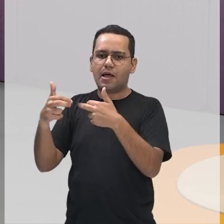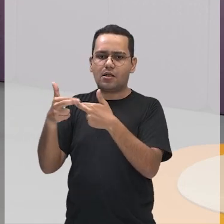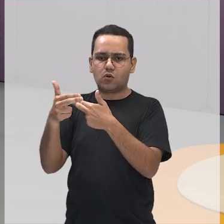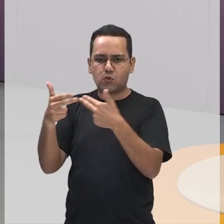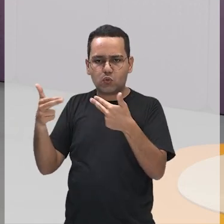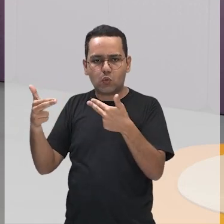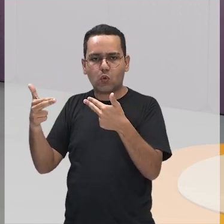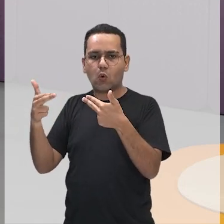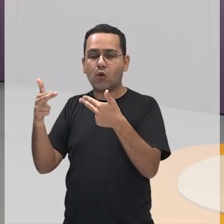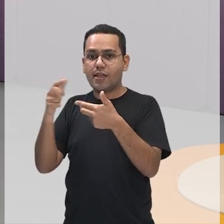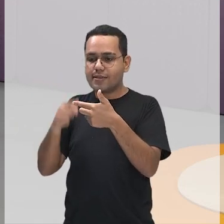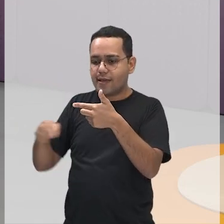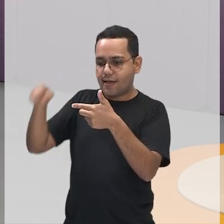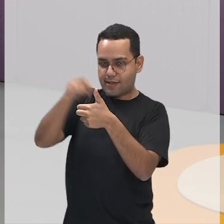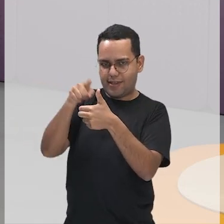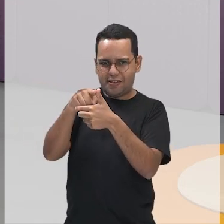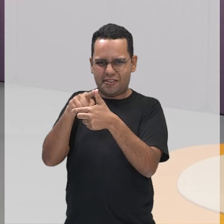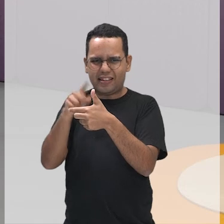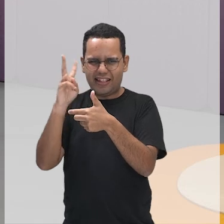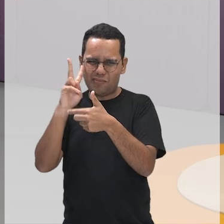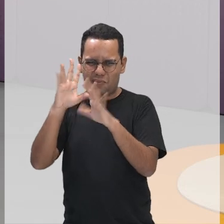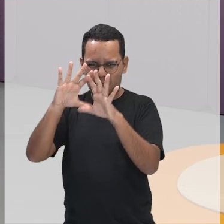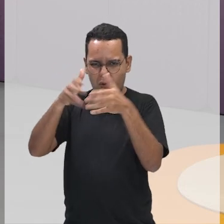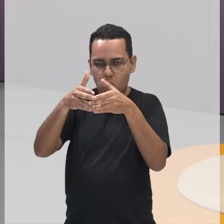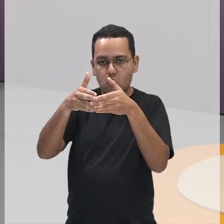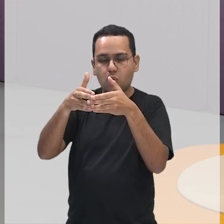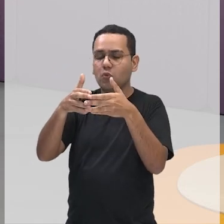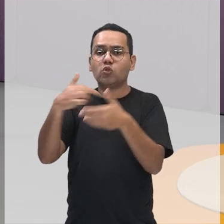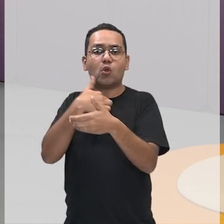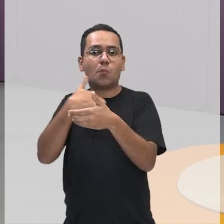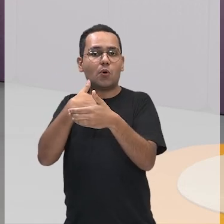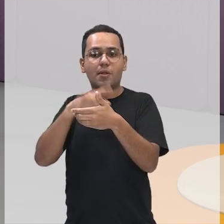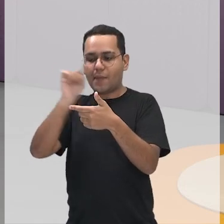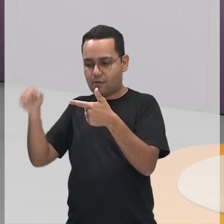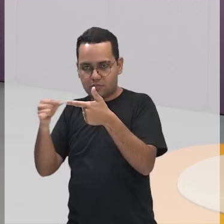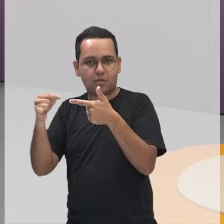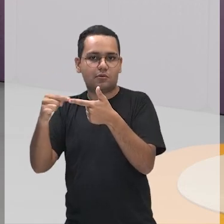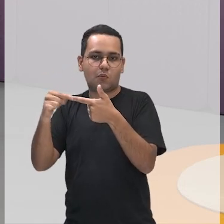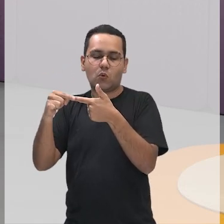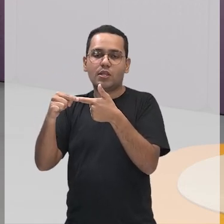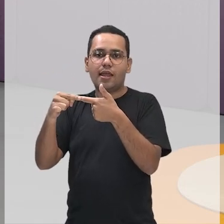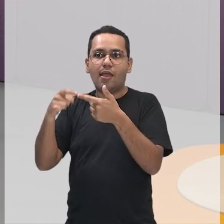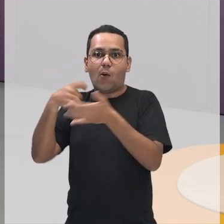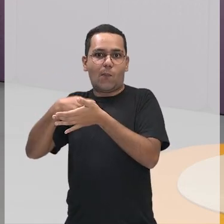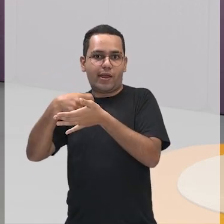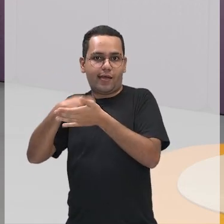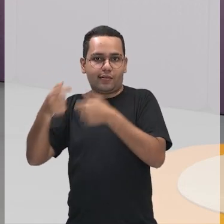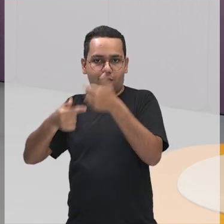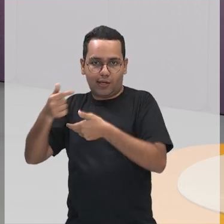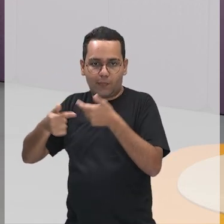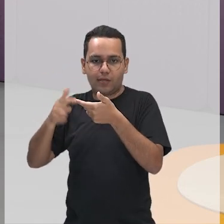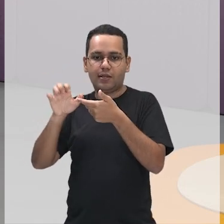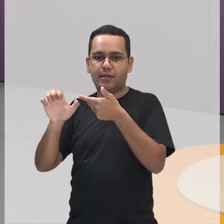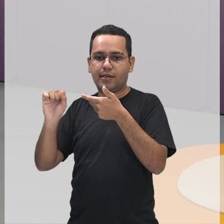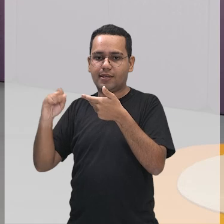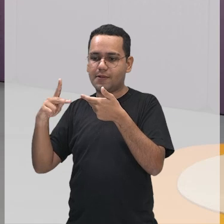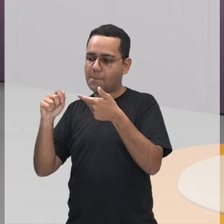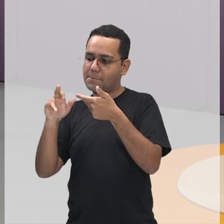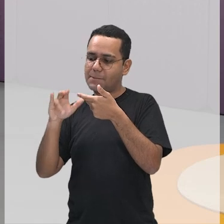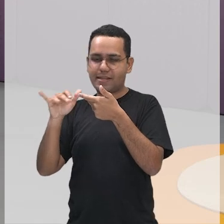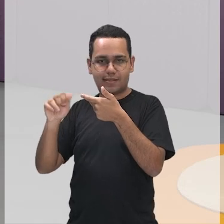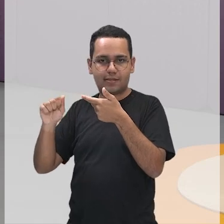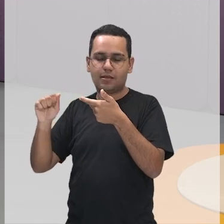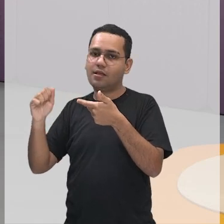aos esparcíatas, né? Por quê? Porque eles dominam ali o cenário, então, aí de Esparta, são eles